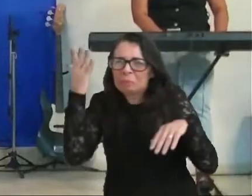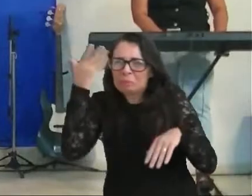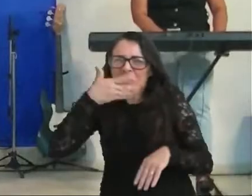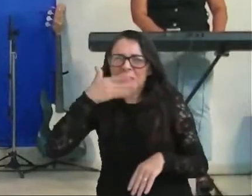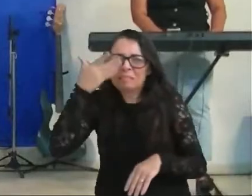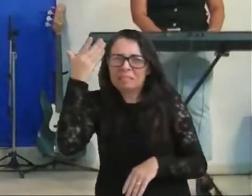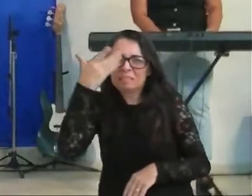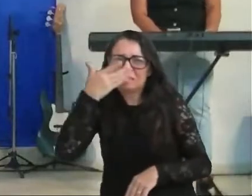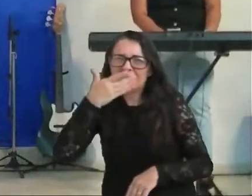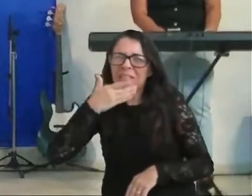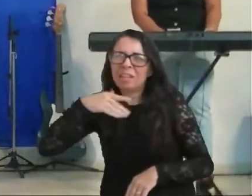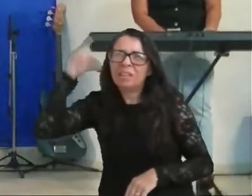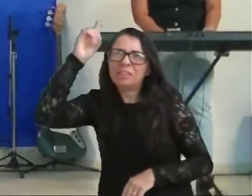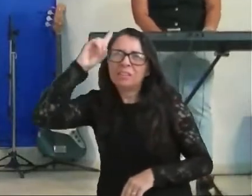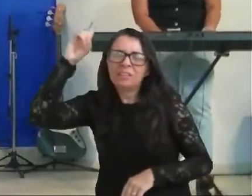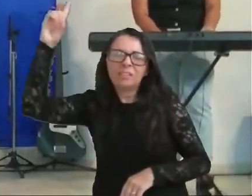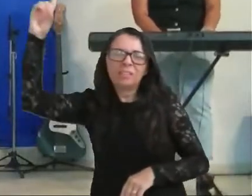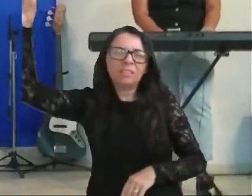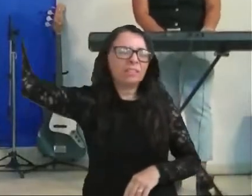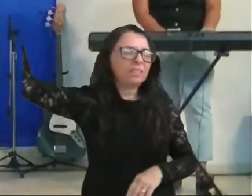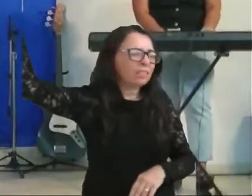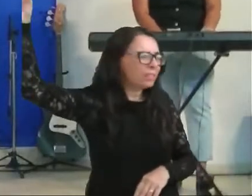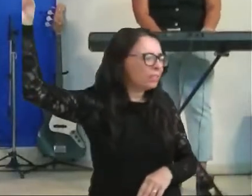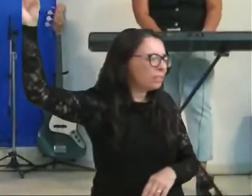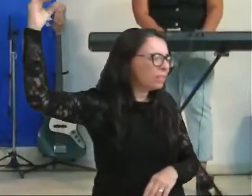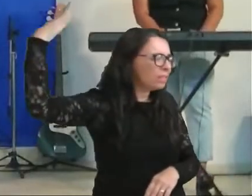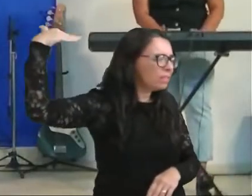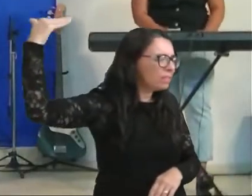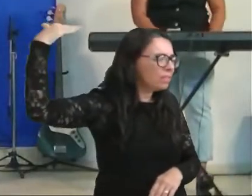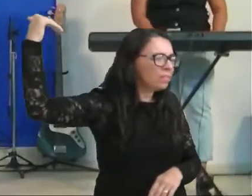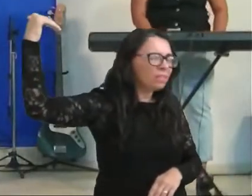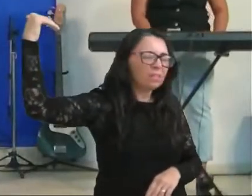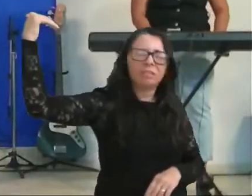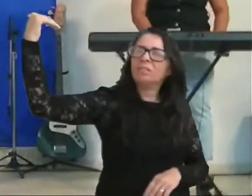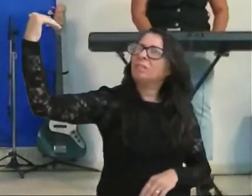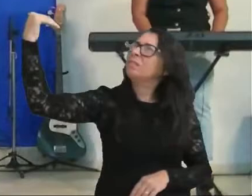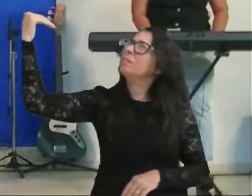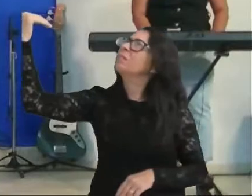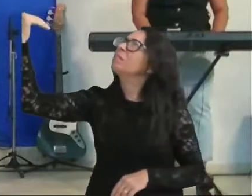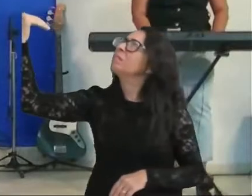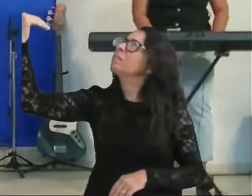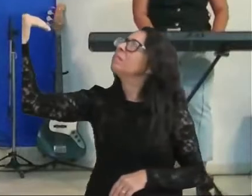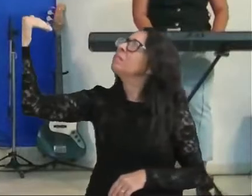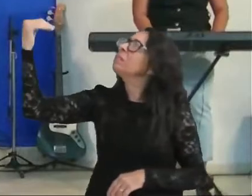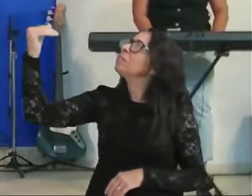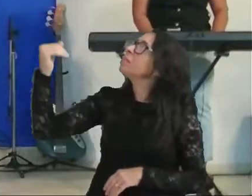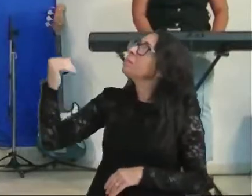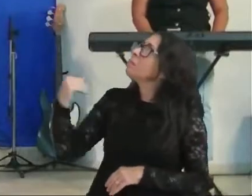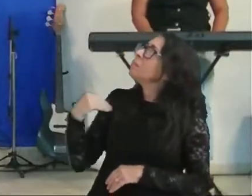tu me das a chance de crescer um pouco